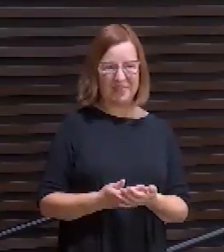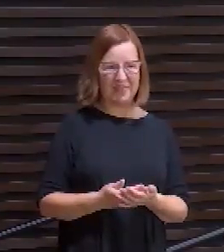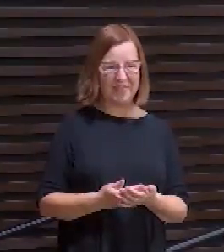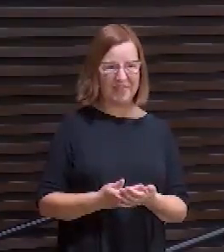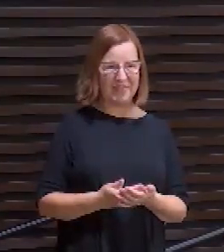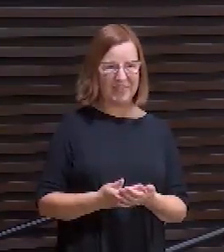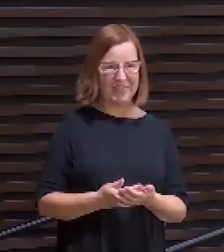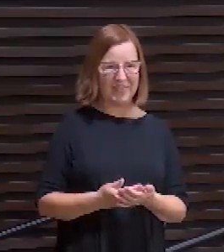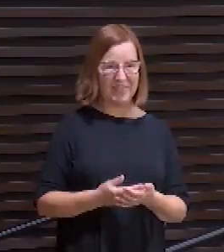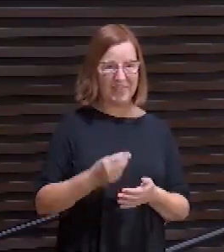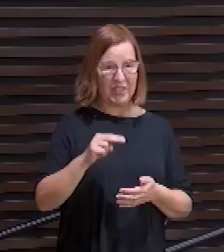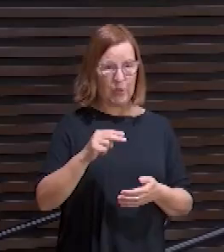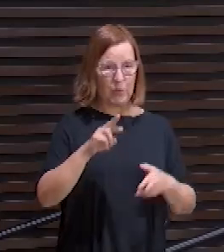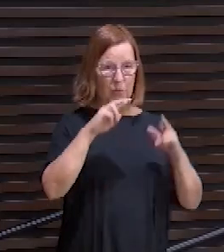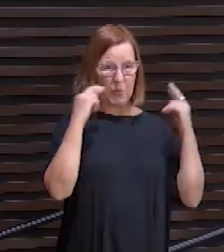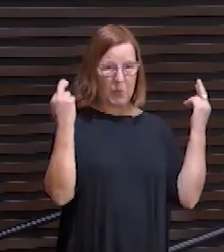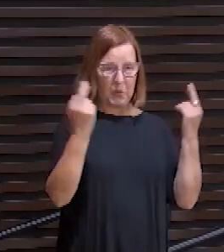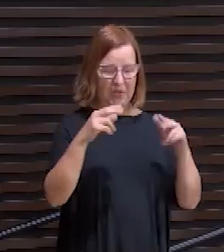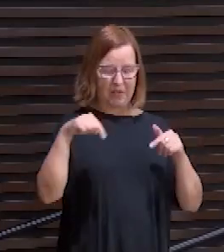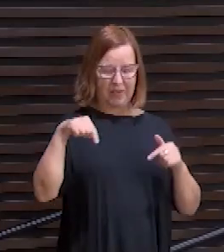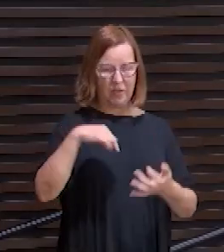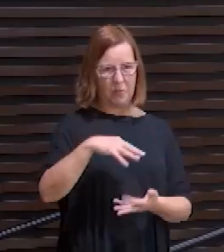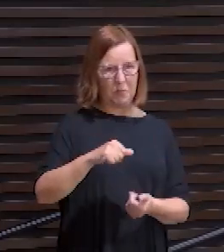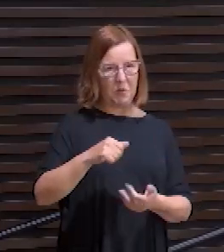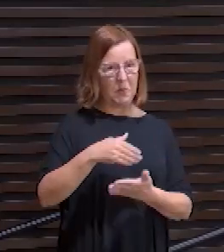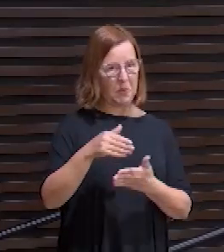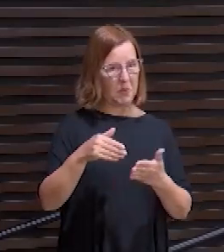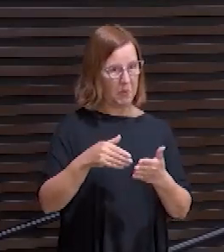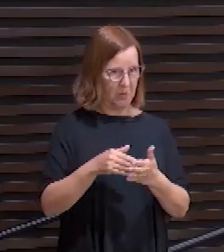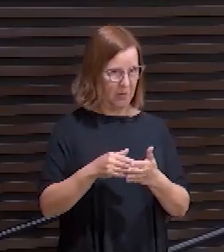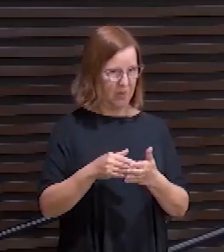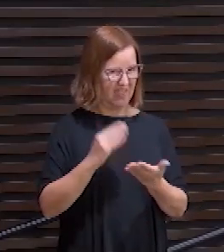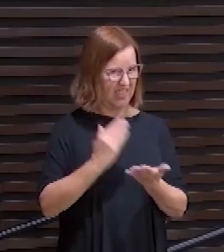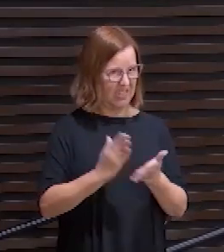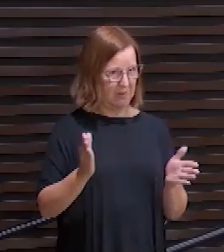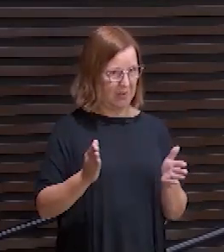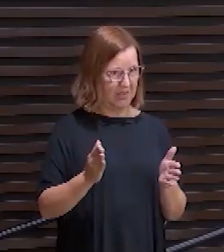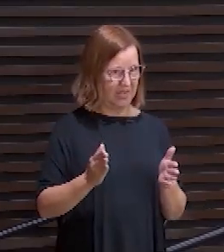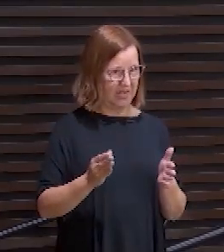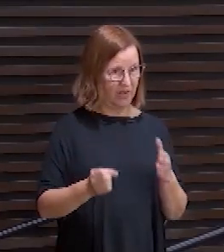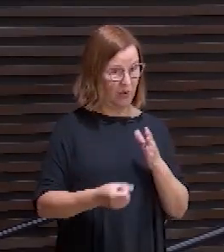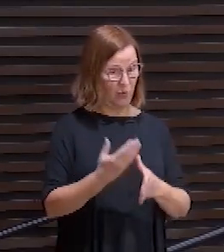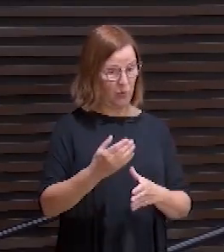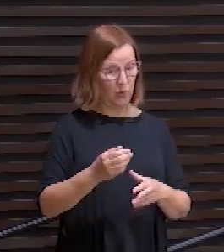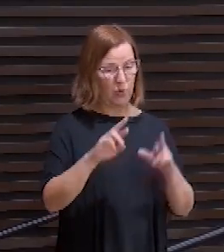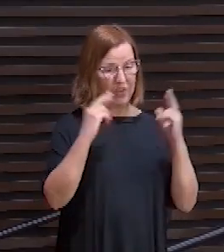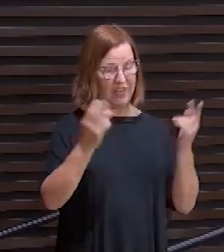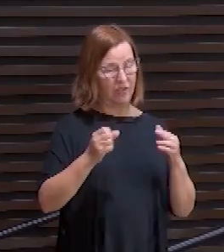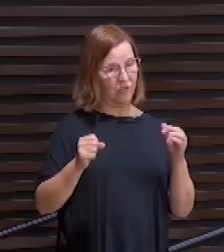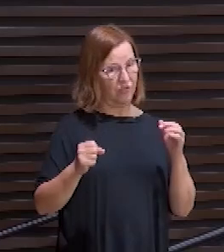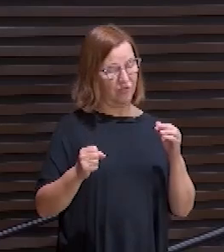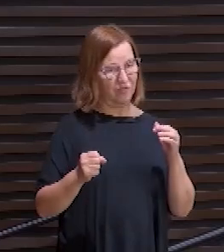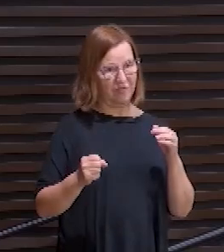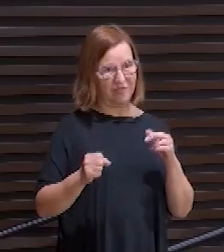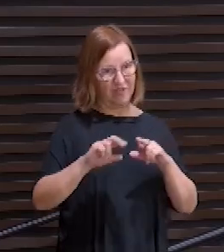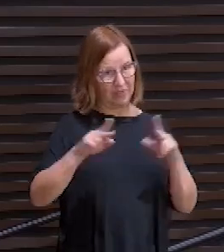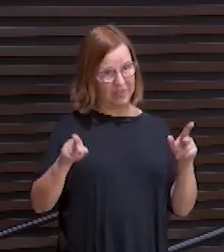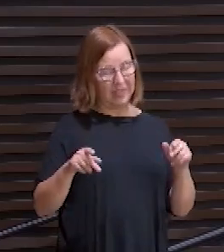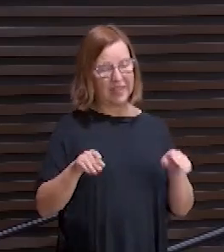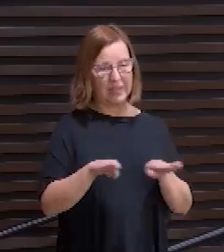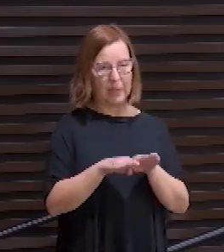Assim como os reinos humanos todos terminaram para dar lugar a outros reinos, assim também o império do